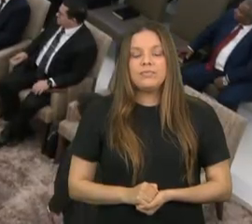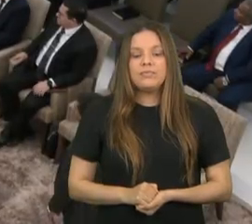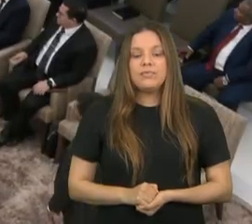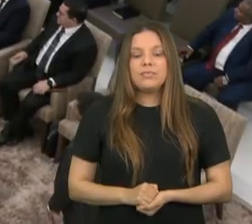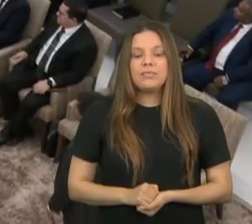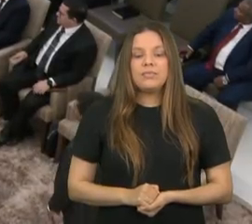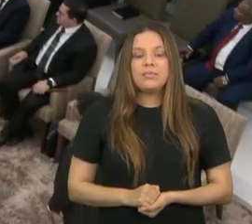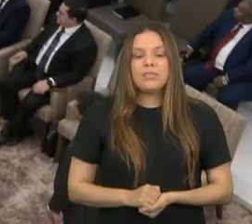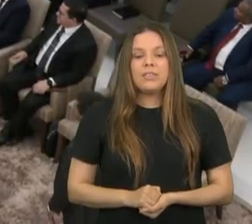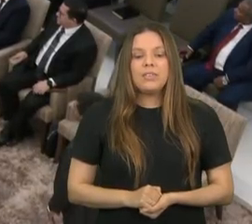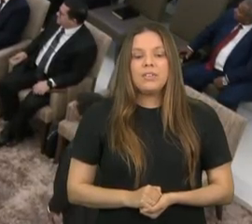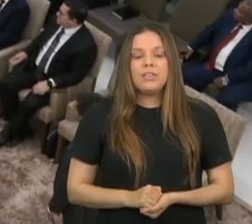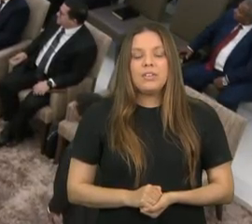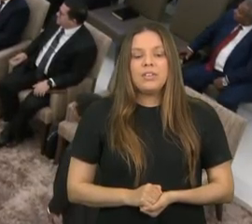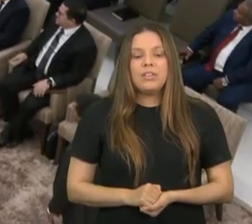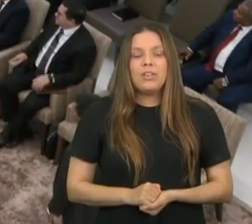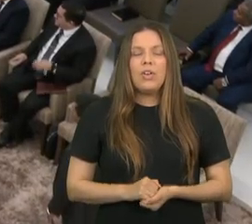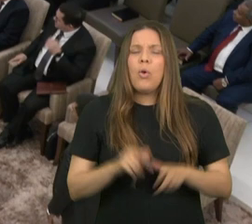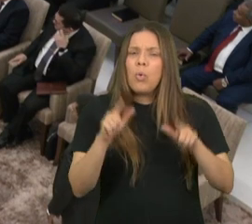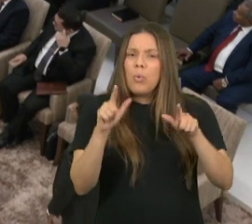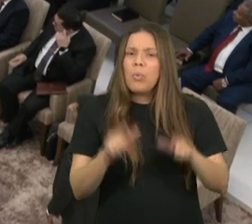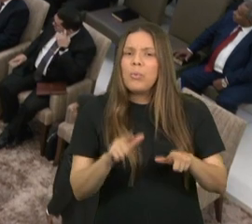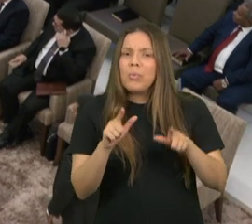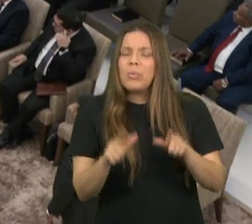Sim, o lugar, querido.